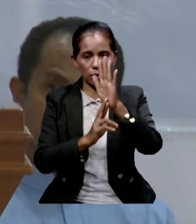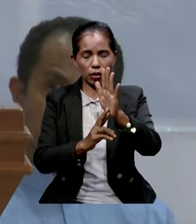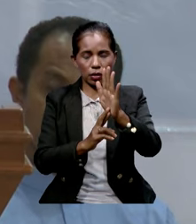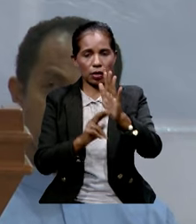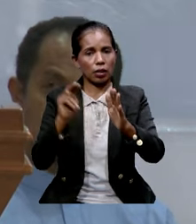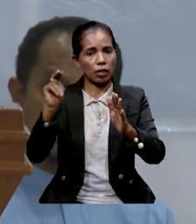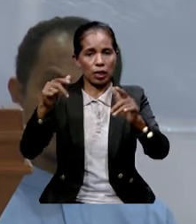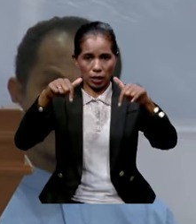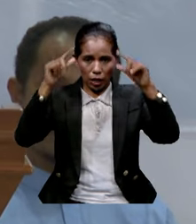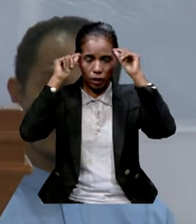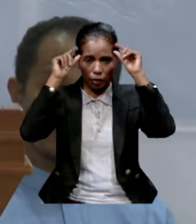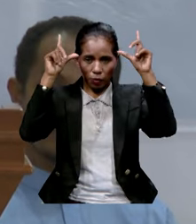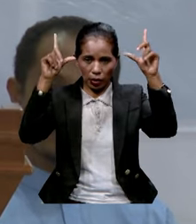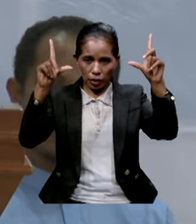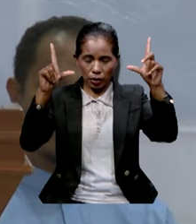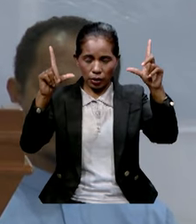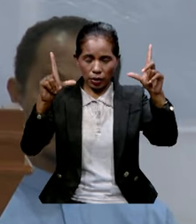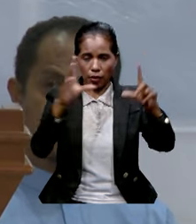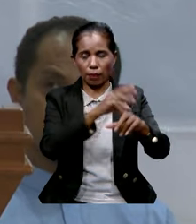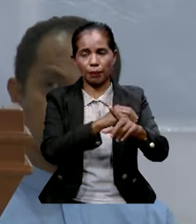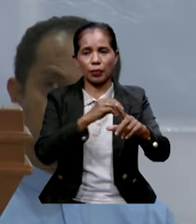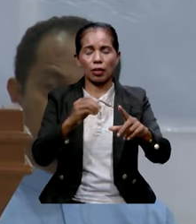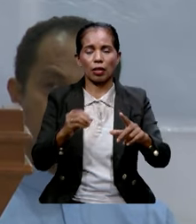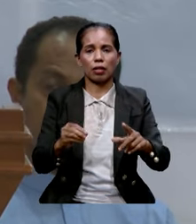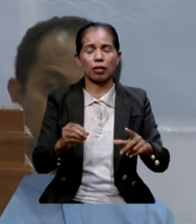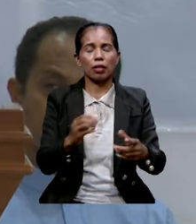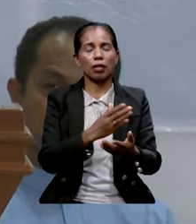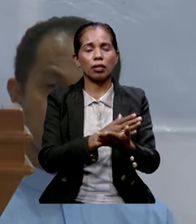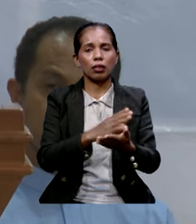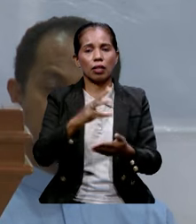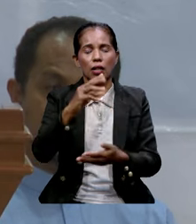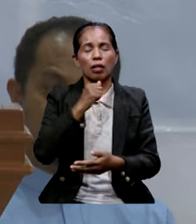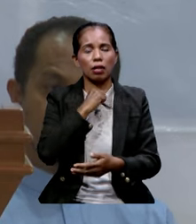e Timor-Leste, Reverendíssimo